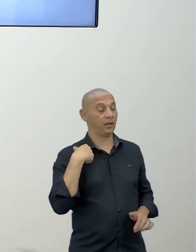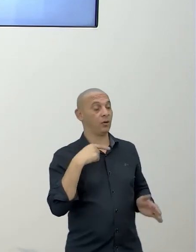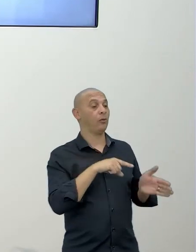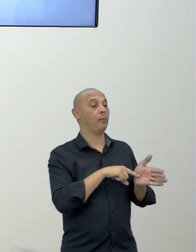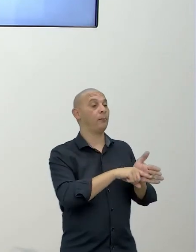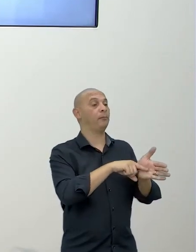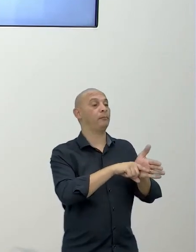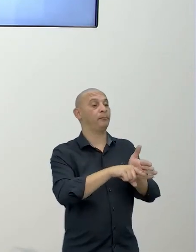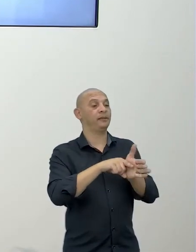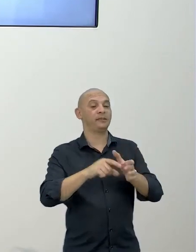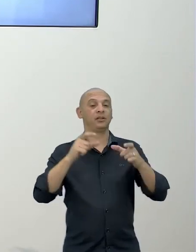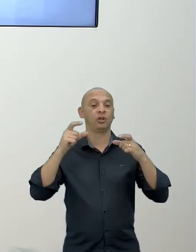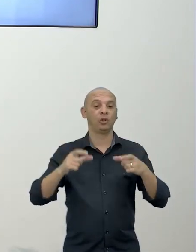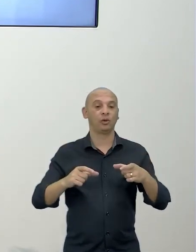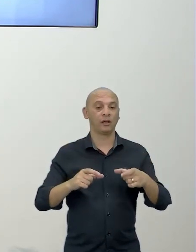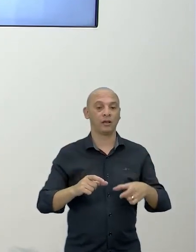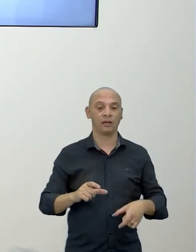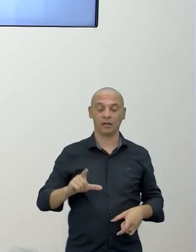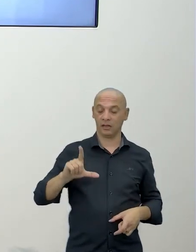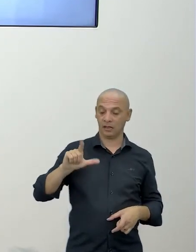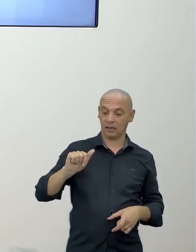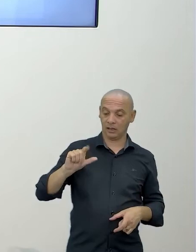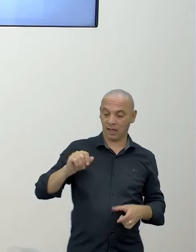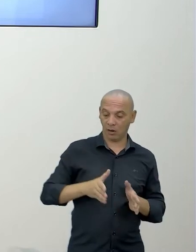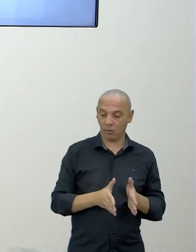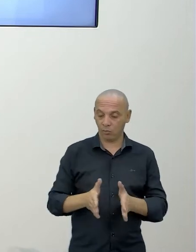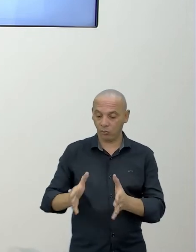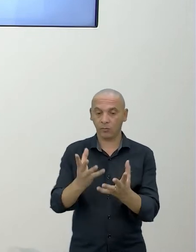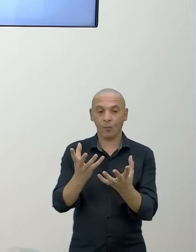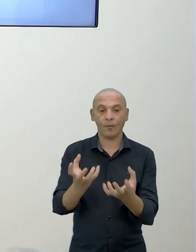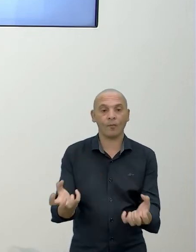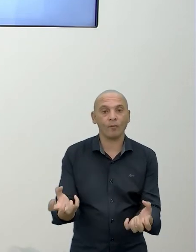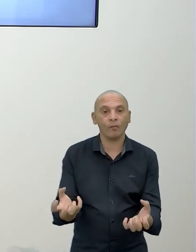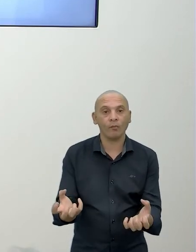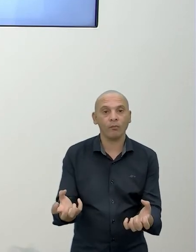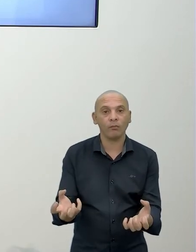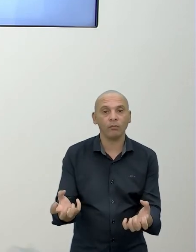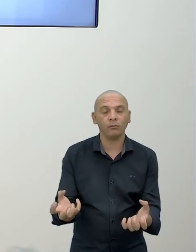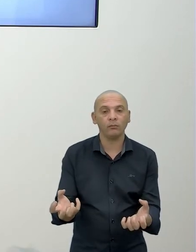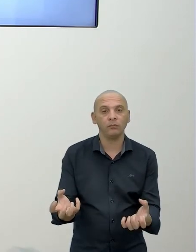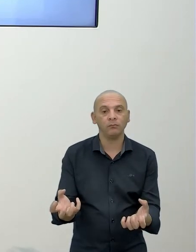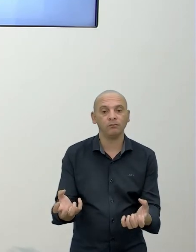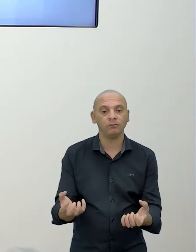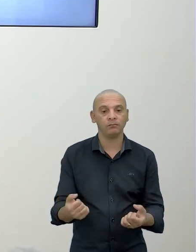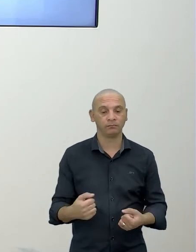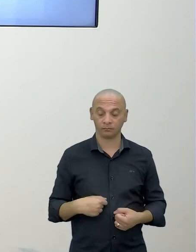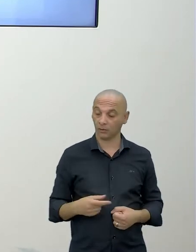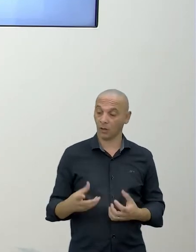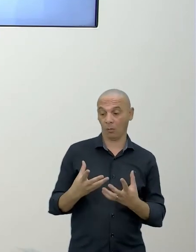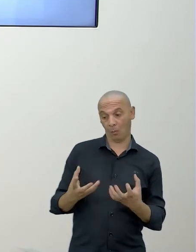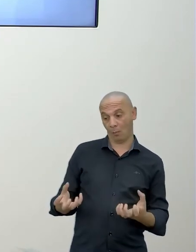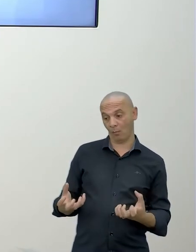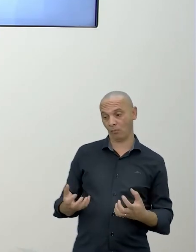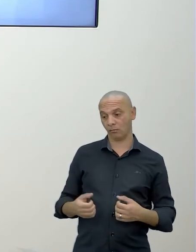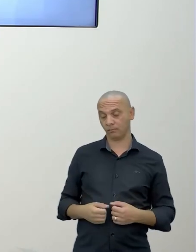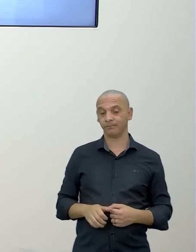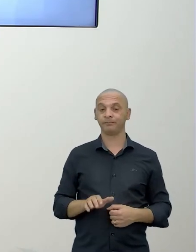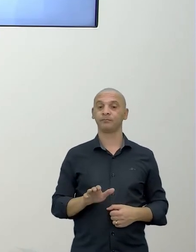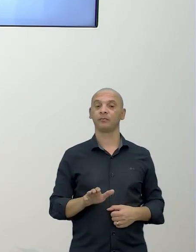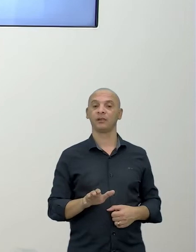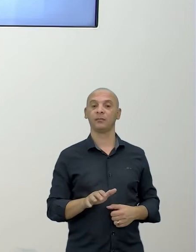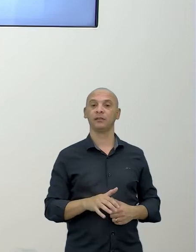chego aqui no centro de mídias, você não é daquela região, e aí eu falo assim, olha, eu fiz uma pesquisa e o laguinho do céu secou.